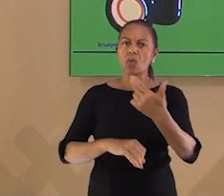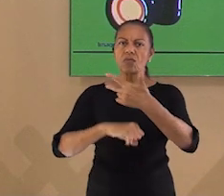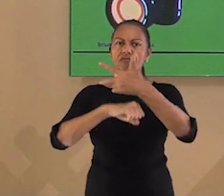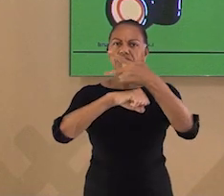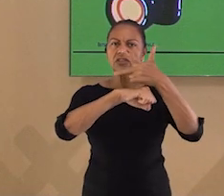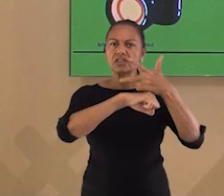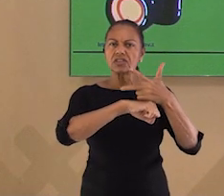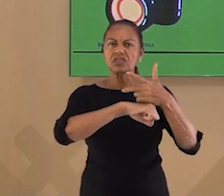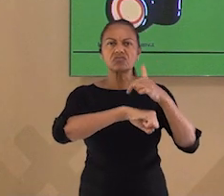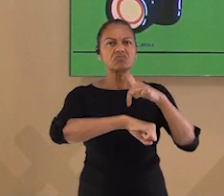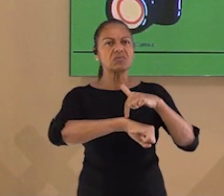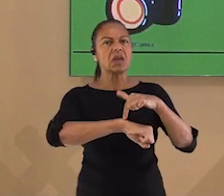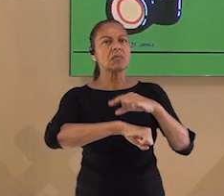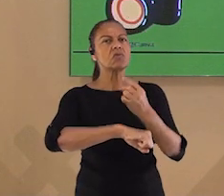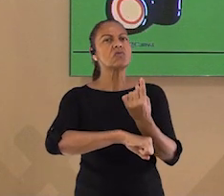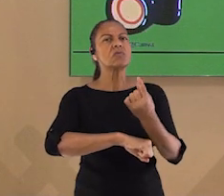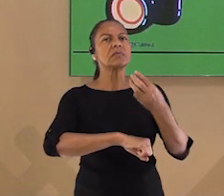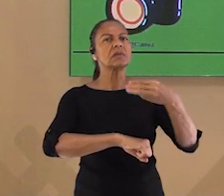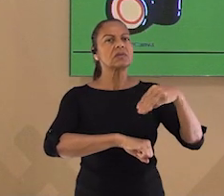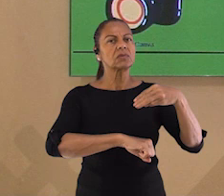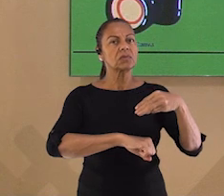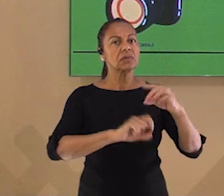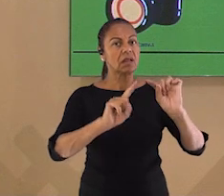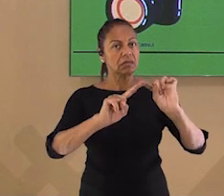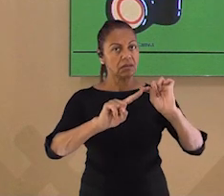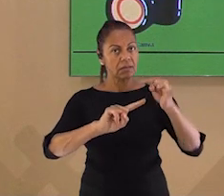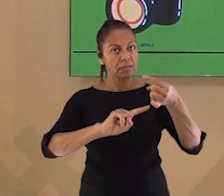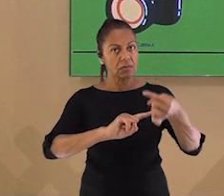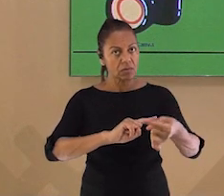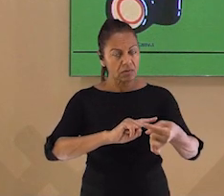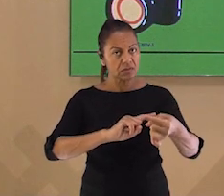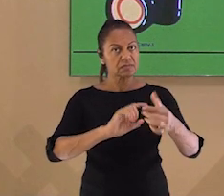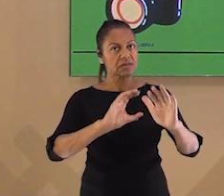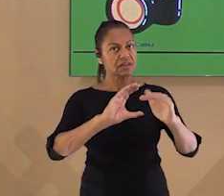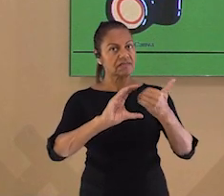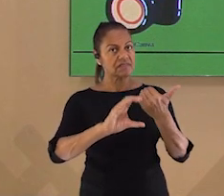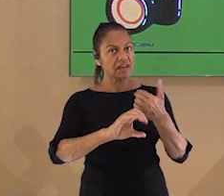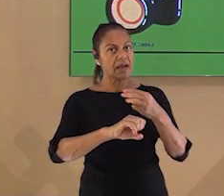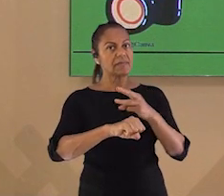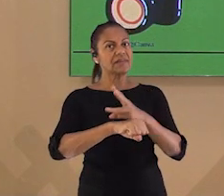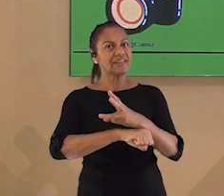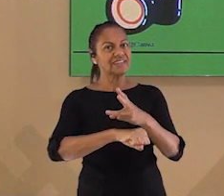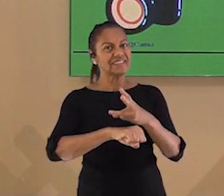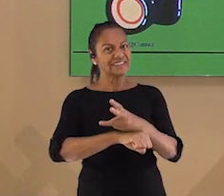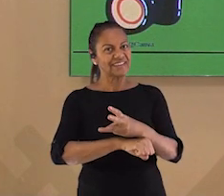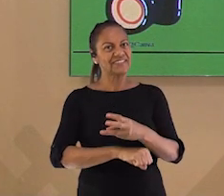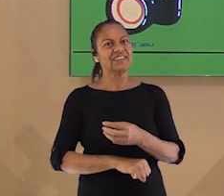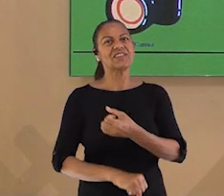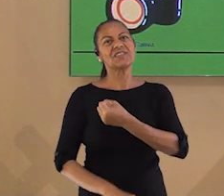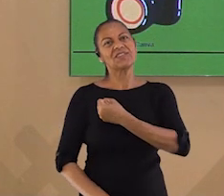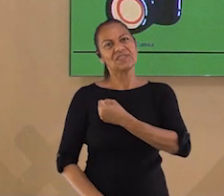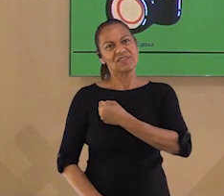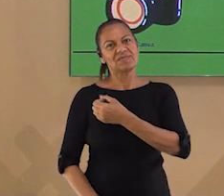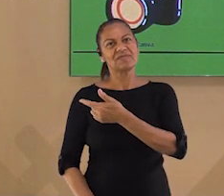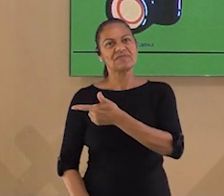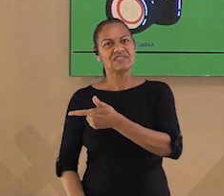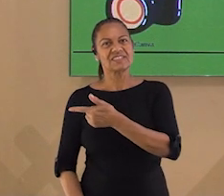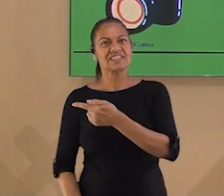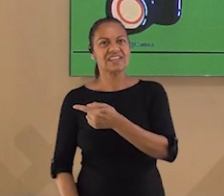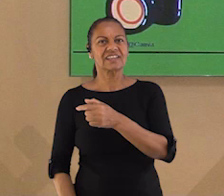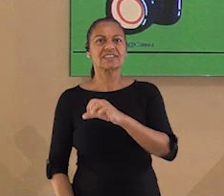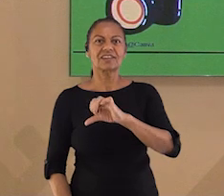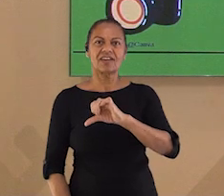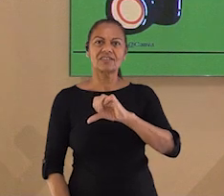vídeo de até 1 minuto. Você irá nos enviar através do nosso WhatsApp. Então, anote o nosso número aí, que